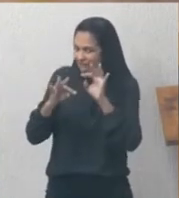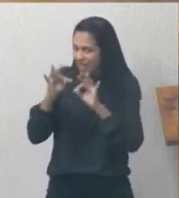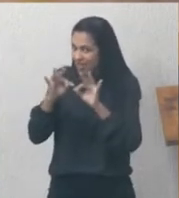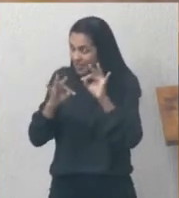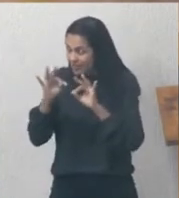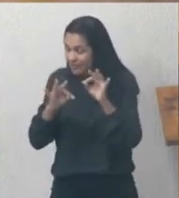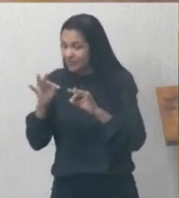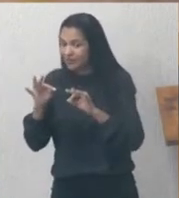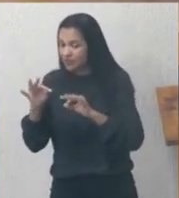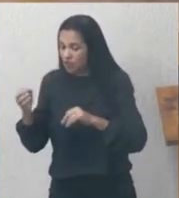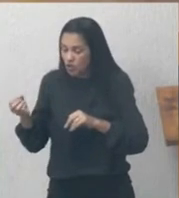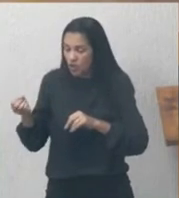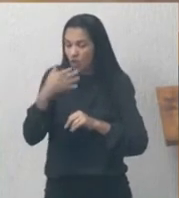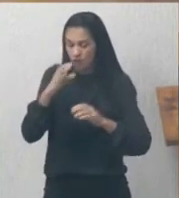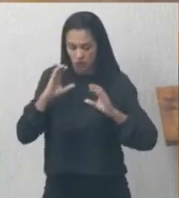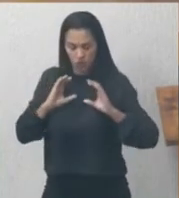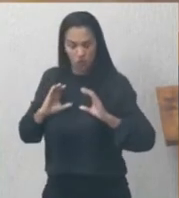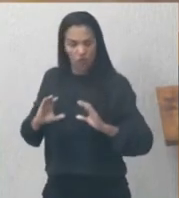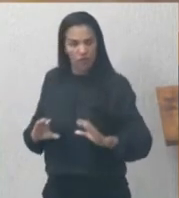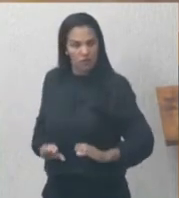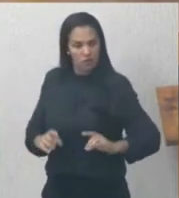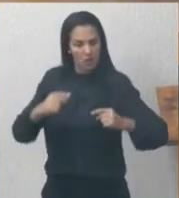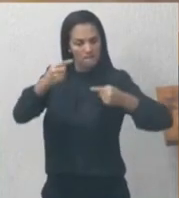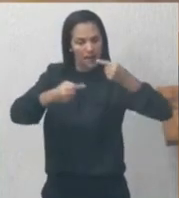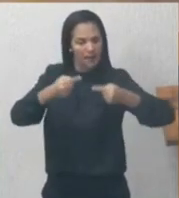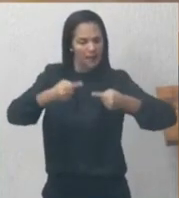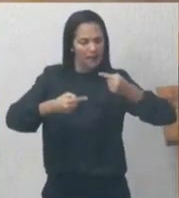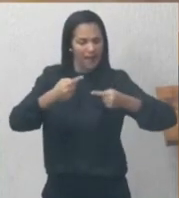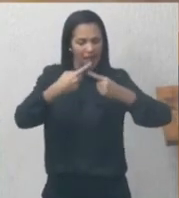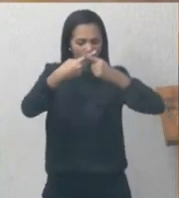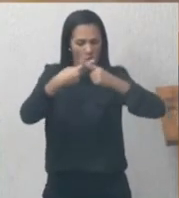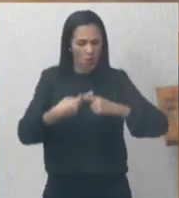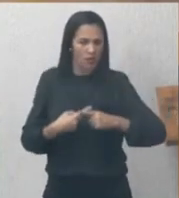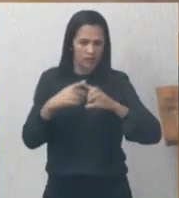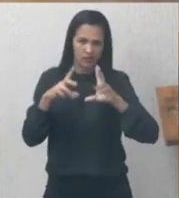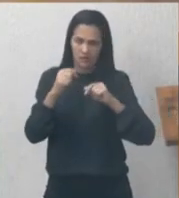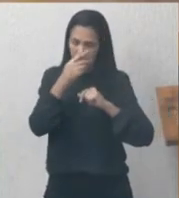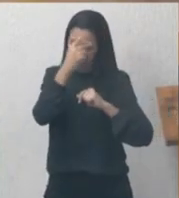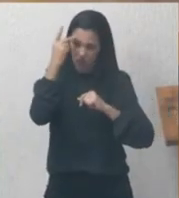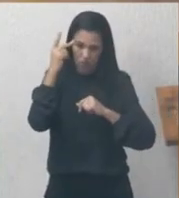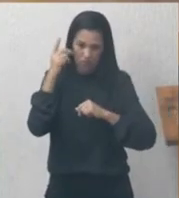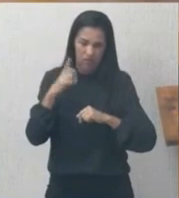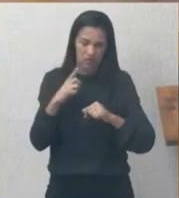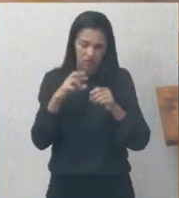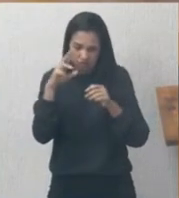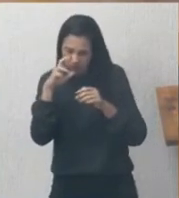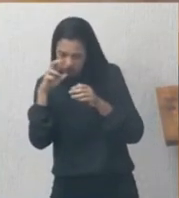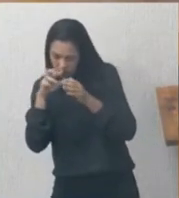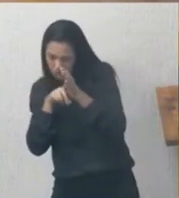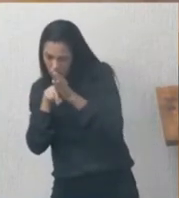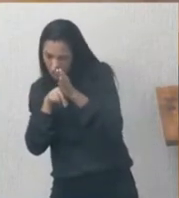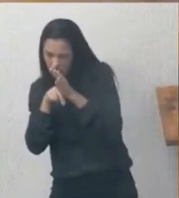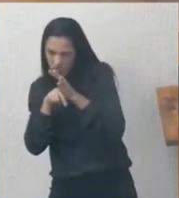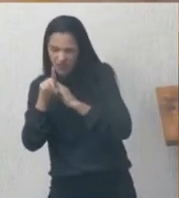eu acho que a concorrência ela tá aí para todo mundo na minha cidade de Campinas eu tô com alguns detetives lá em Campinas que infelizmente não tiveram presente